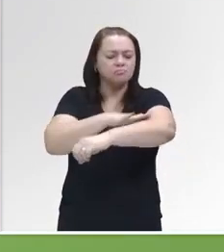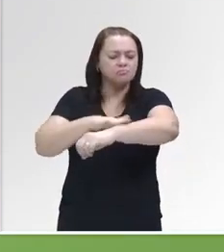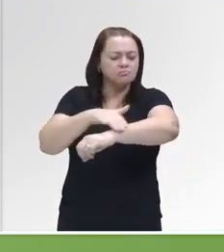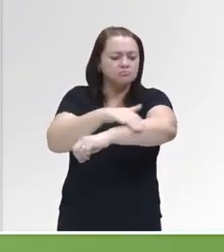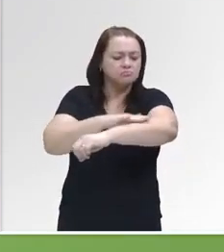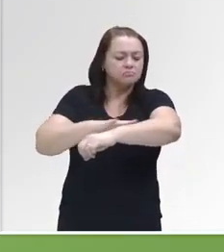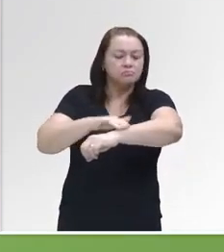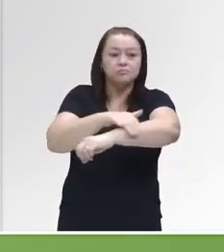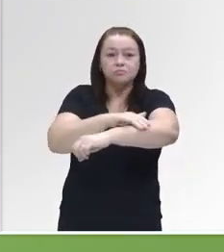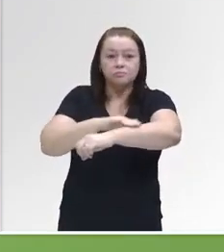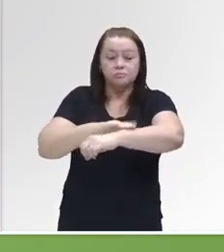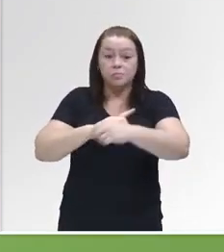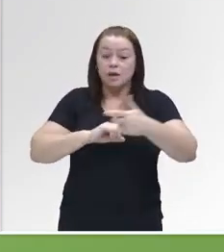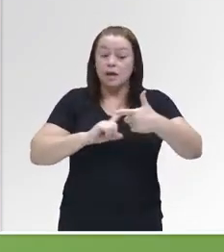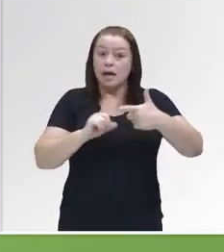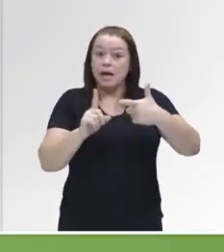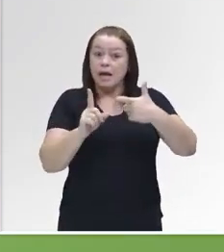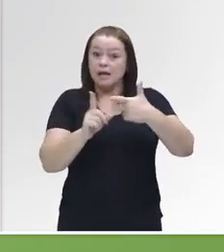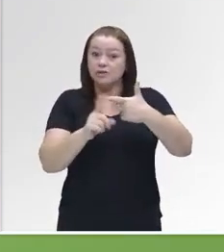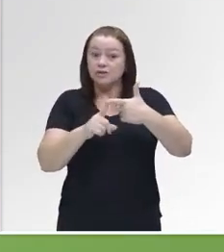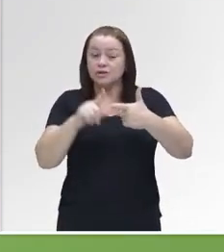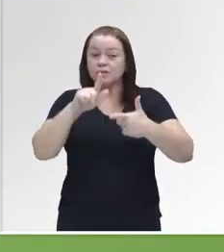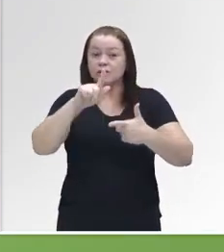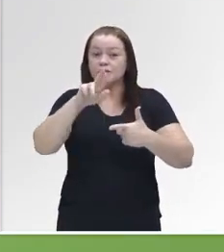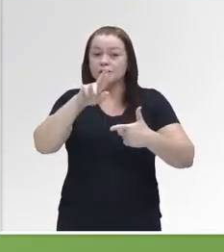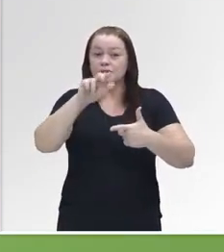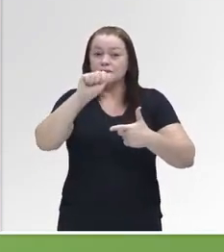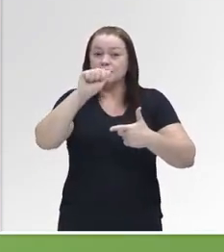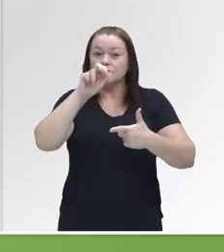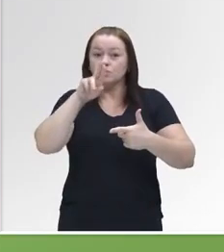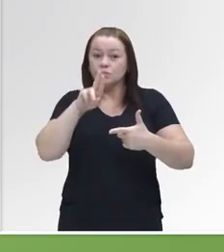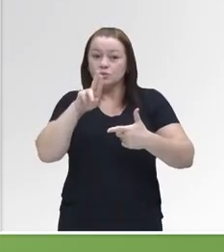de segundo grau, tanto a epiderme como a derme são